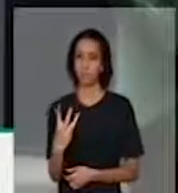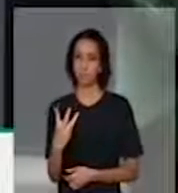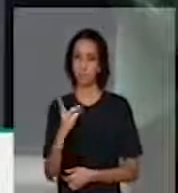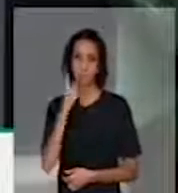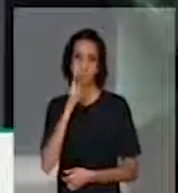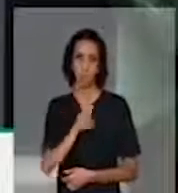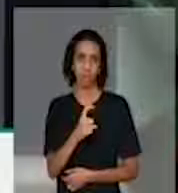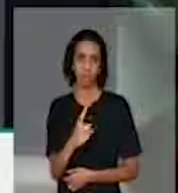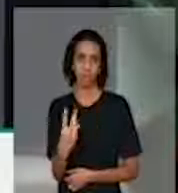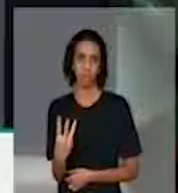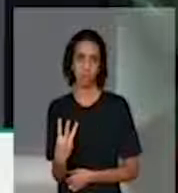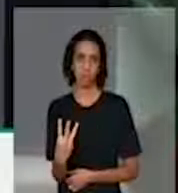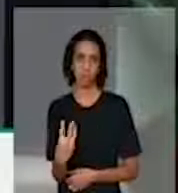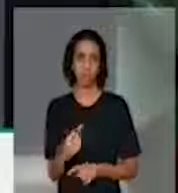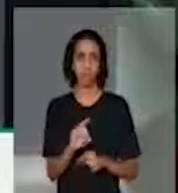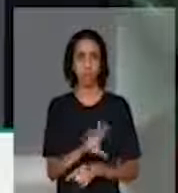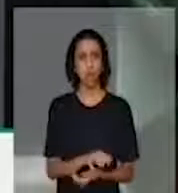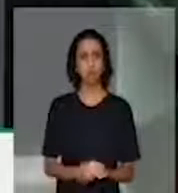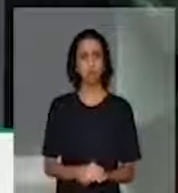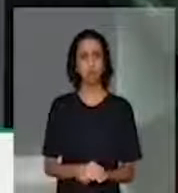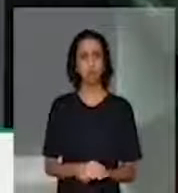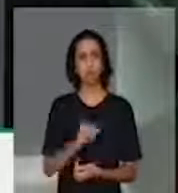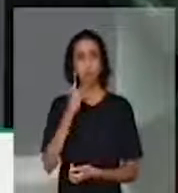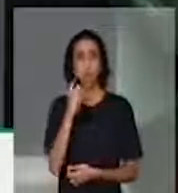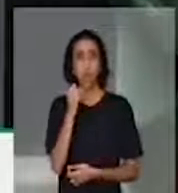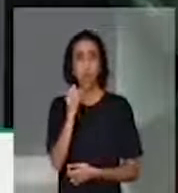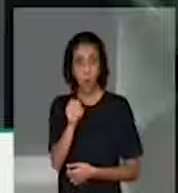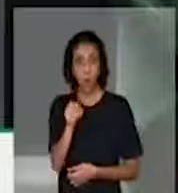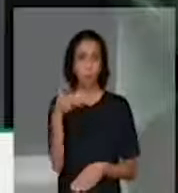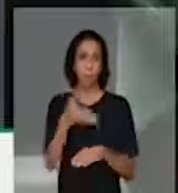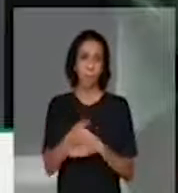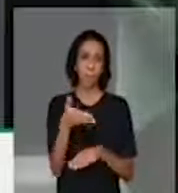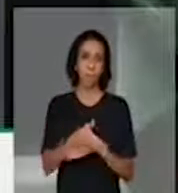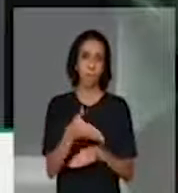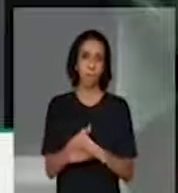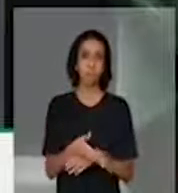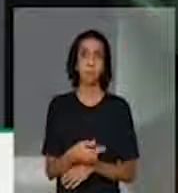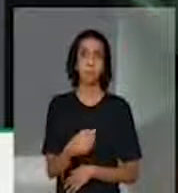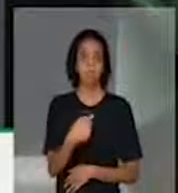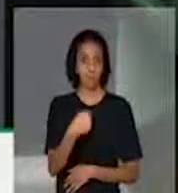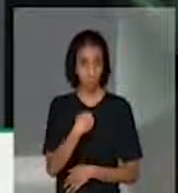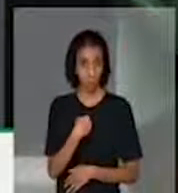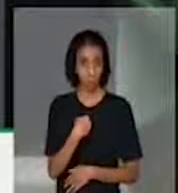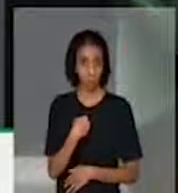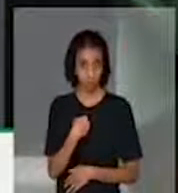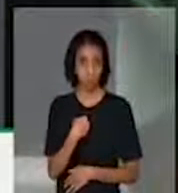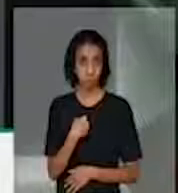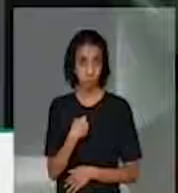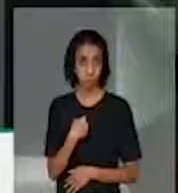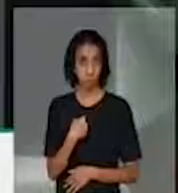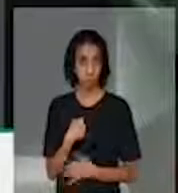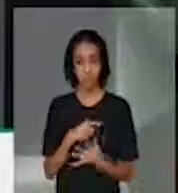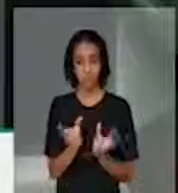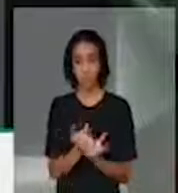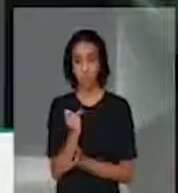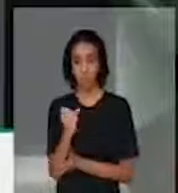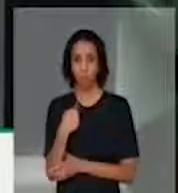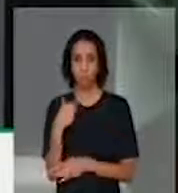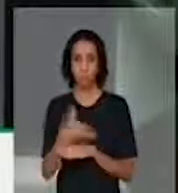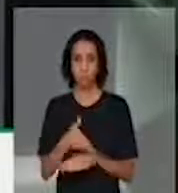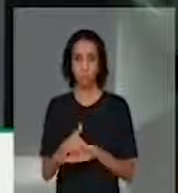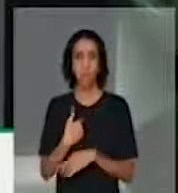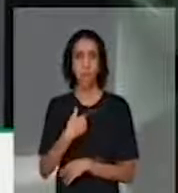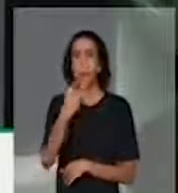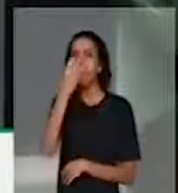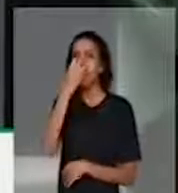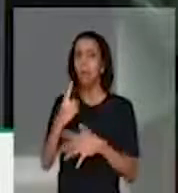deputados, só 8 mais assíduos. Eu sou um dos 8, um palhaço de